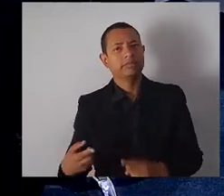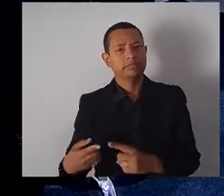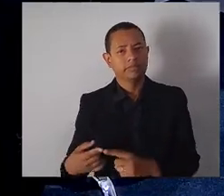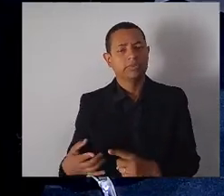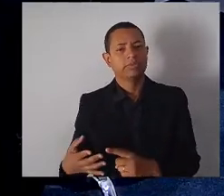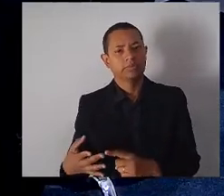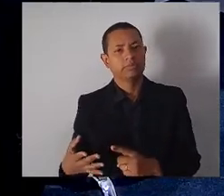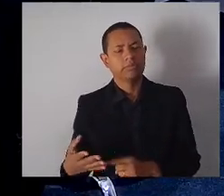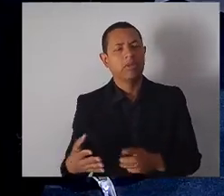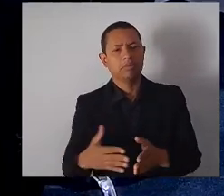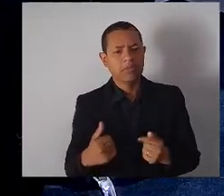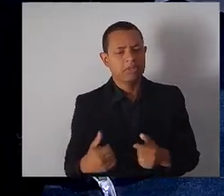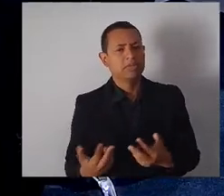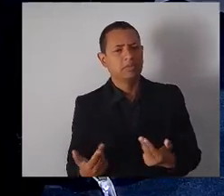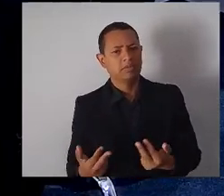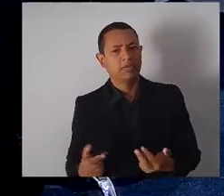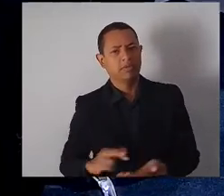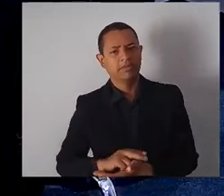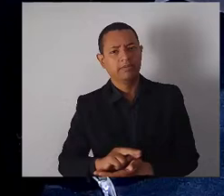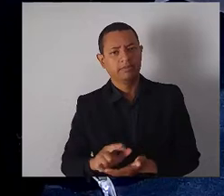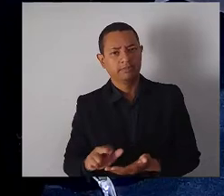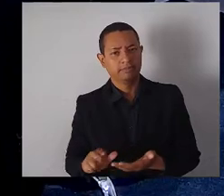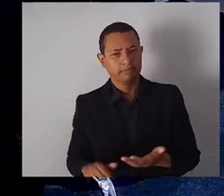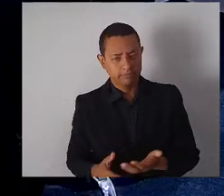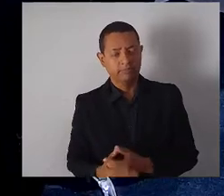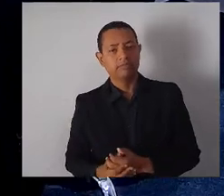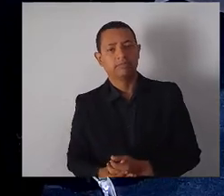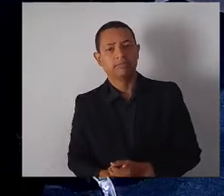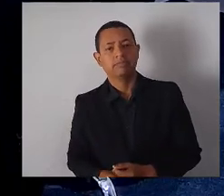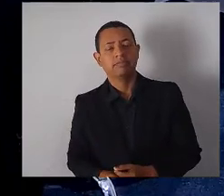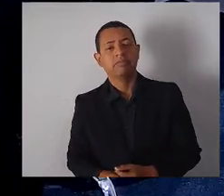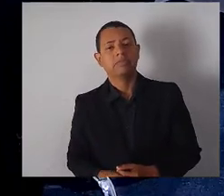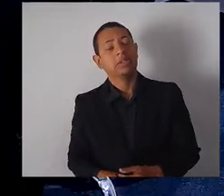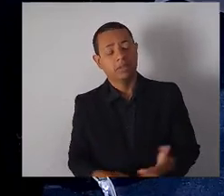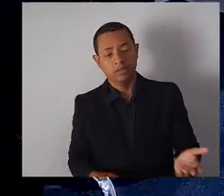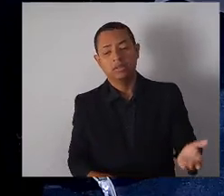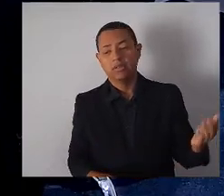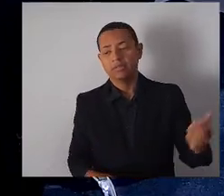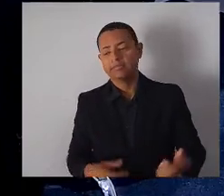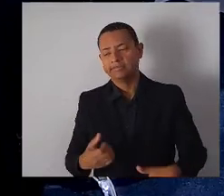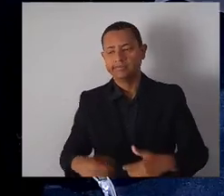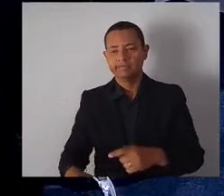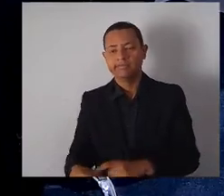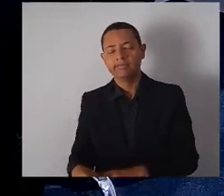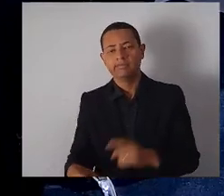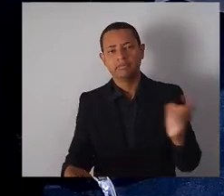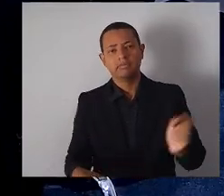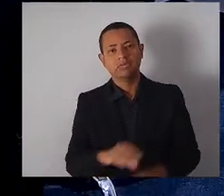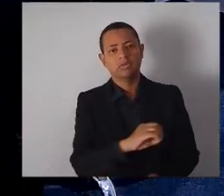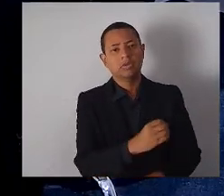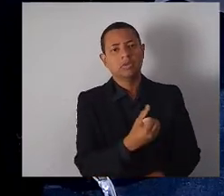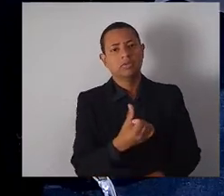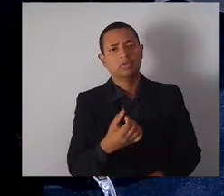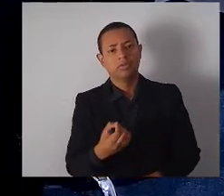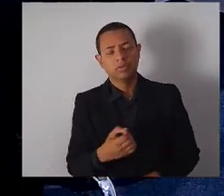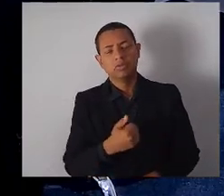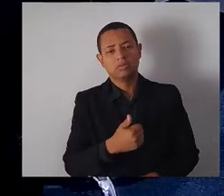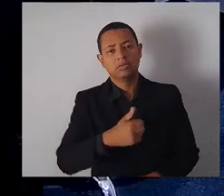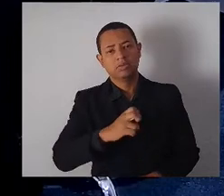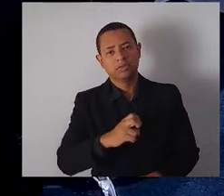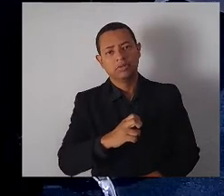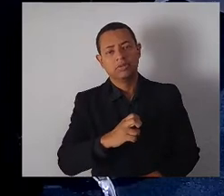mesmo pedido, entre a presente ação e a ação de justificação de desfiliação partidária, número 0600-15744